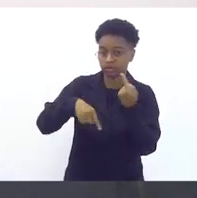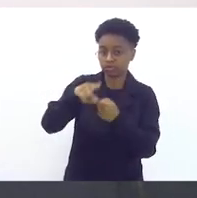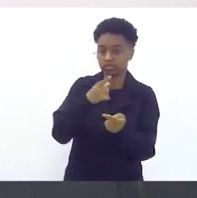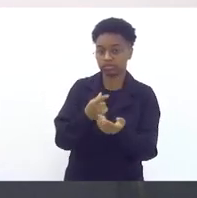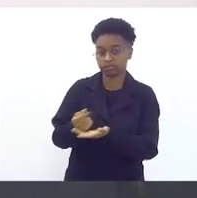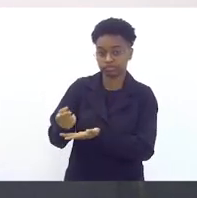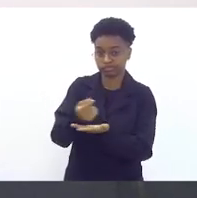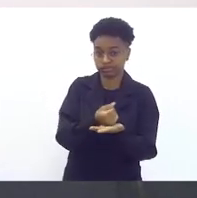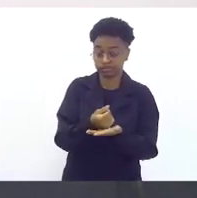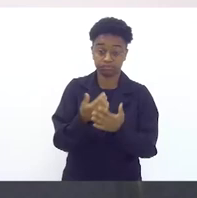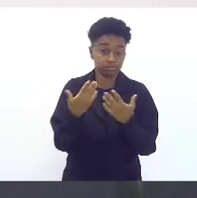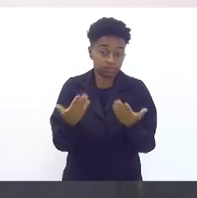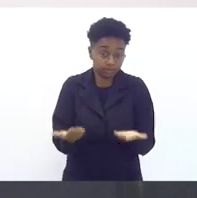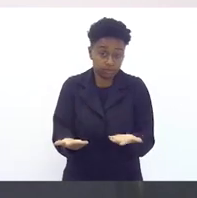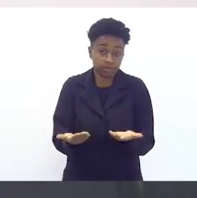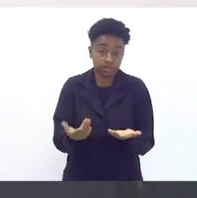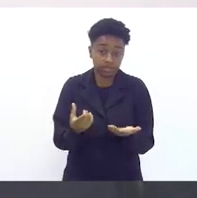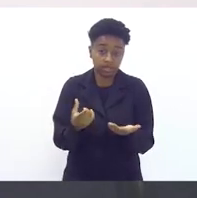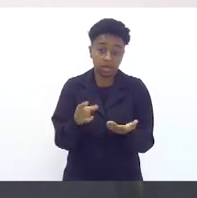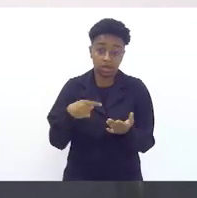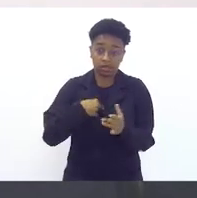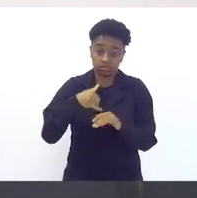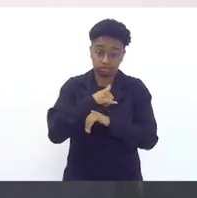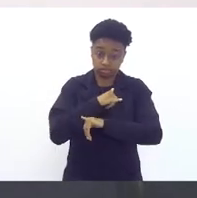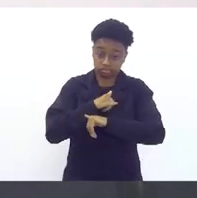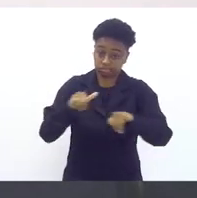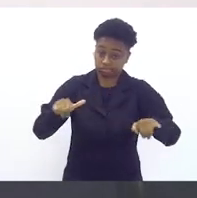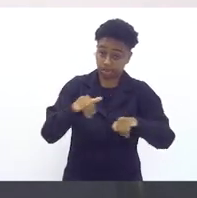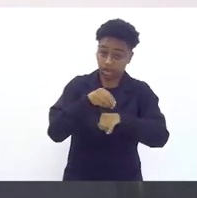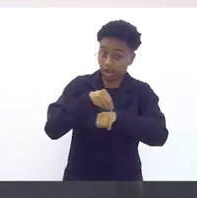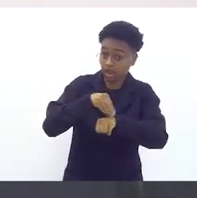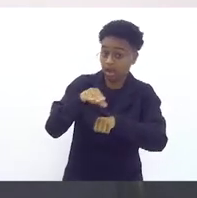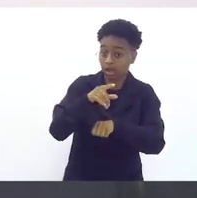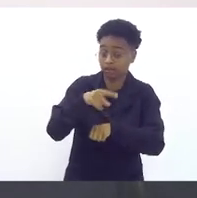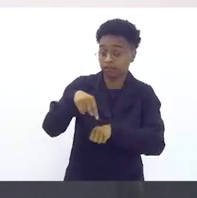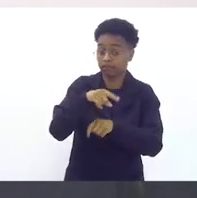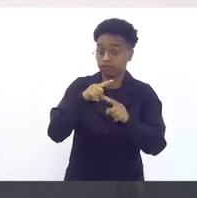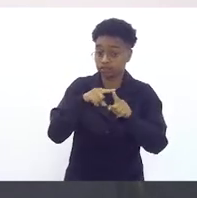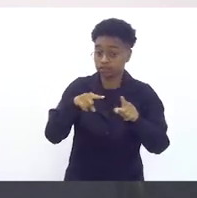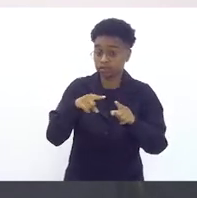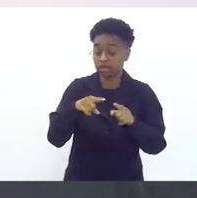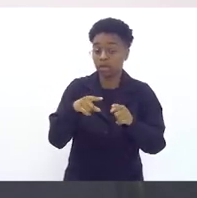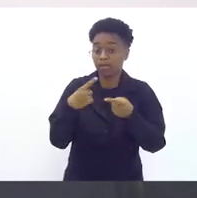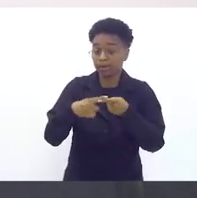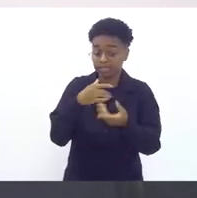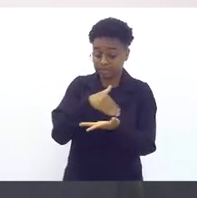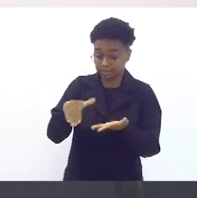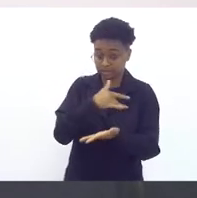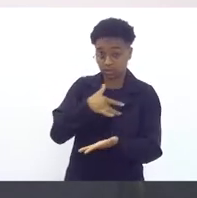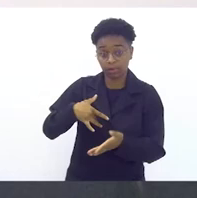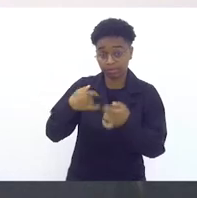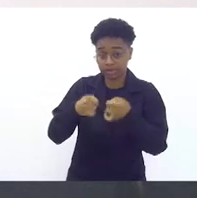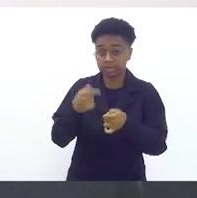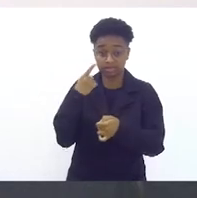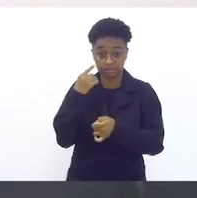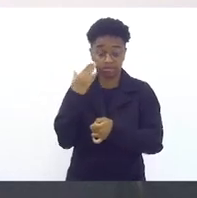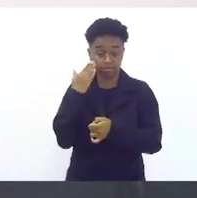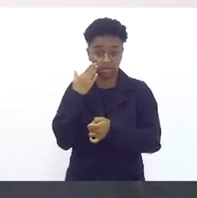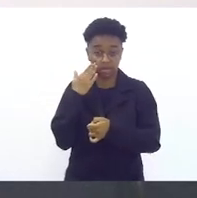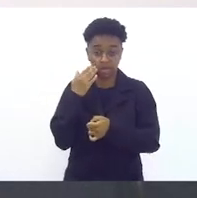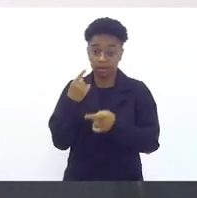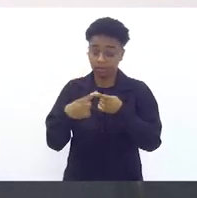Então, isto está servindo de alerta aqui para a Secretaria de Saúde. O regime tem que ser revisto.